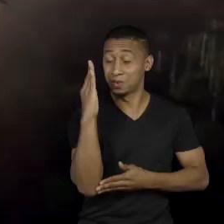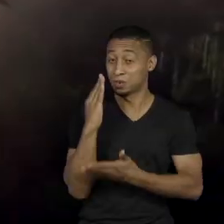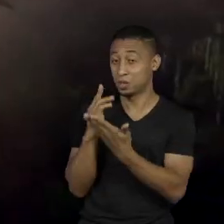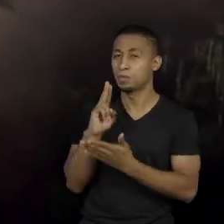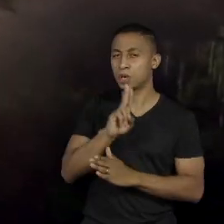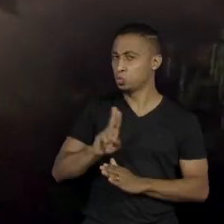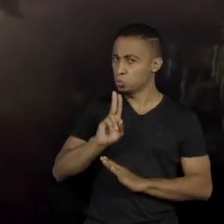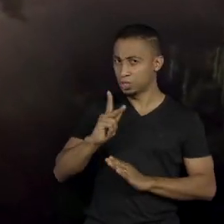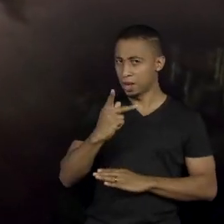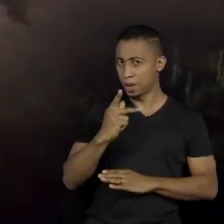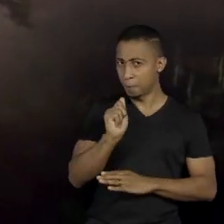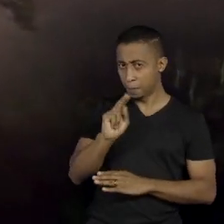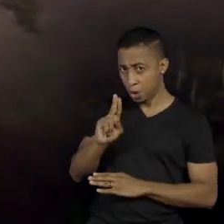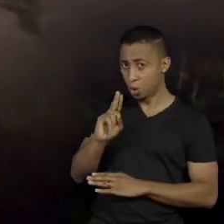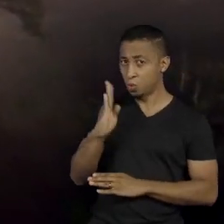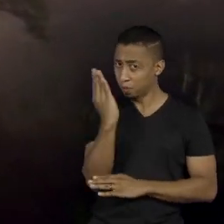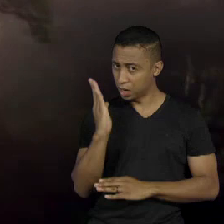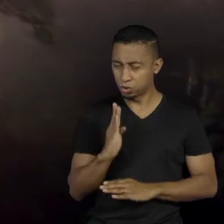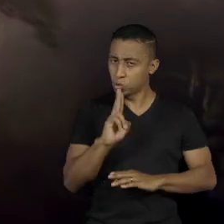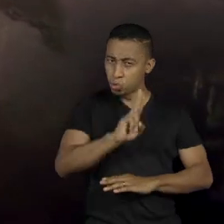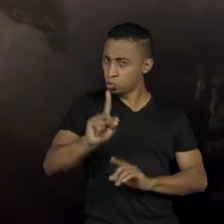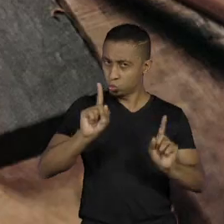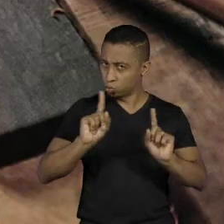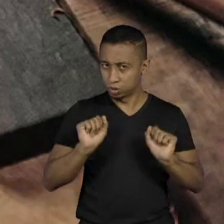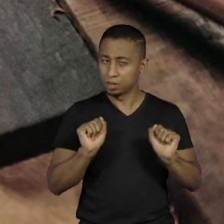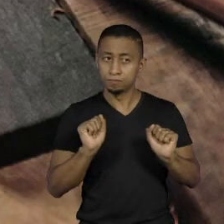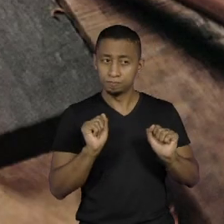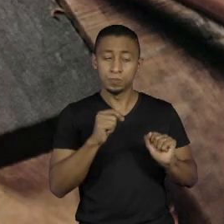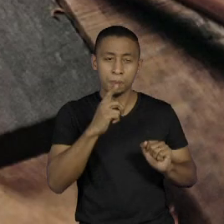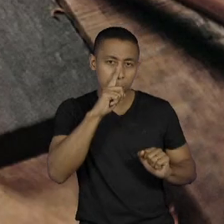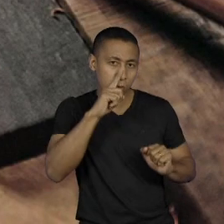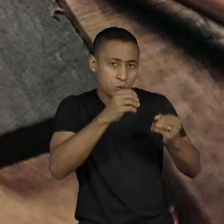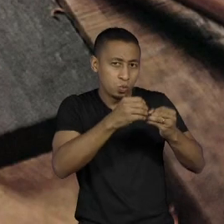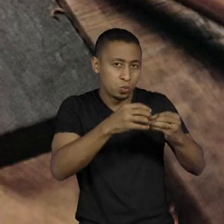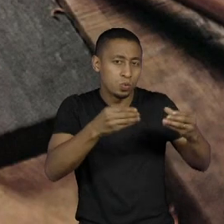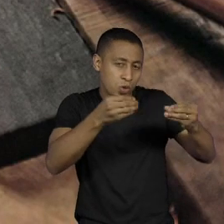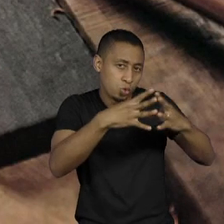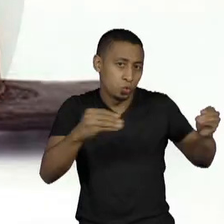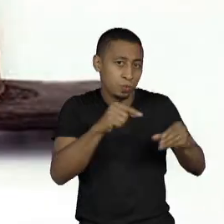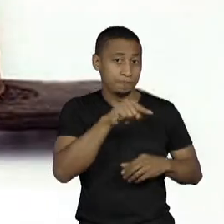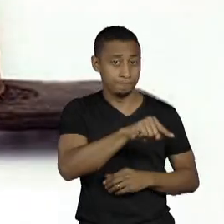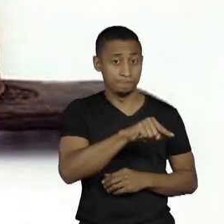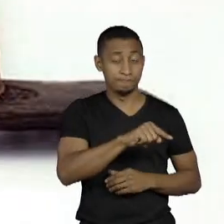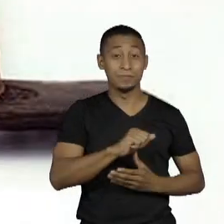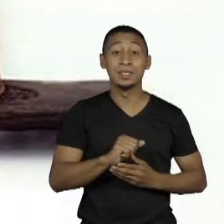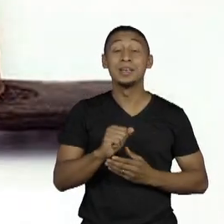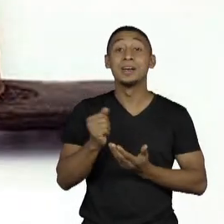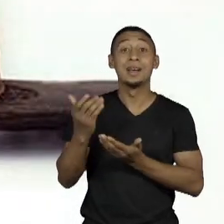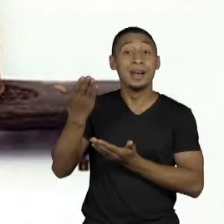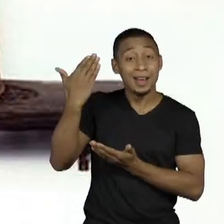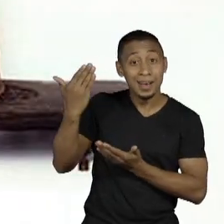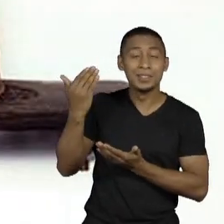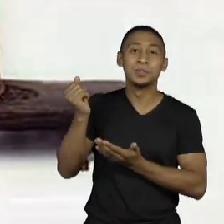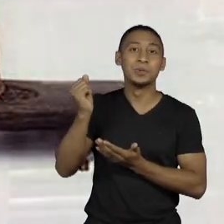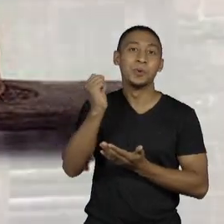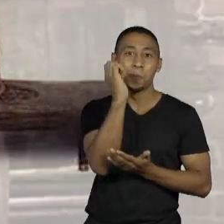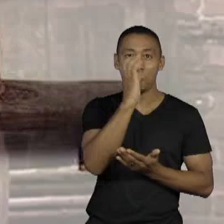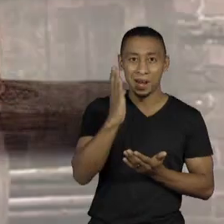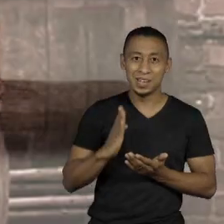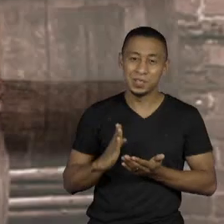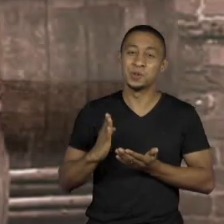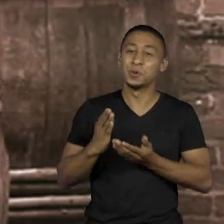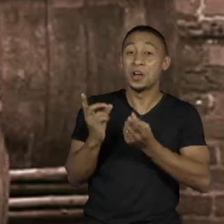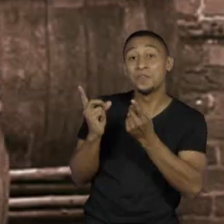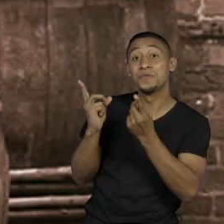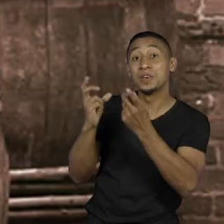pau-brasil, espécie ameaçada de extinção. O Brasil exportava açúcar para a Europa e